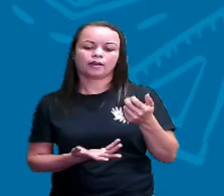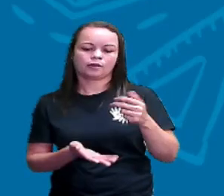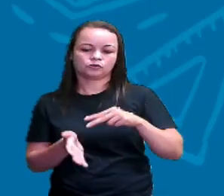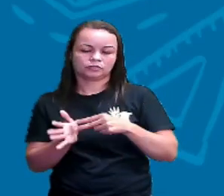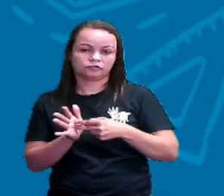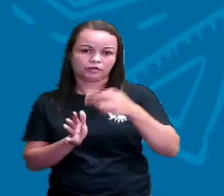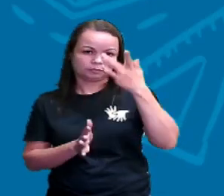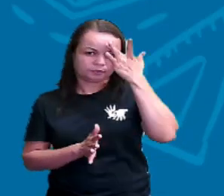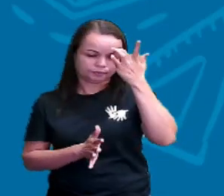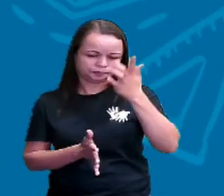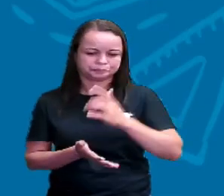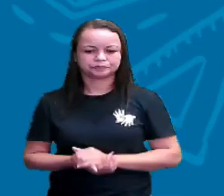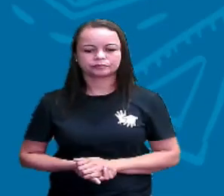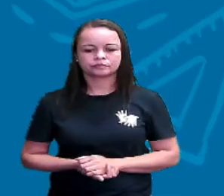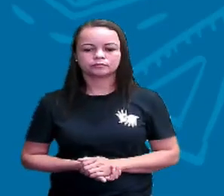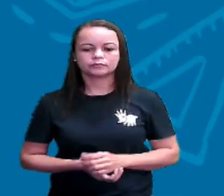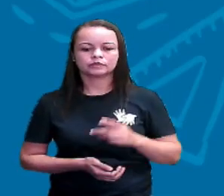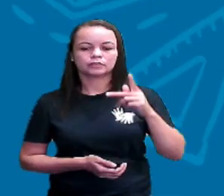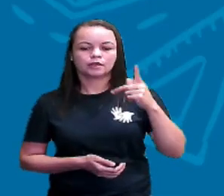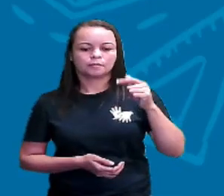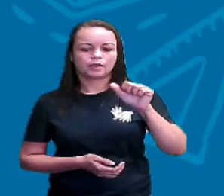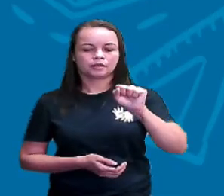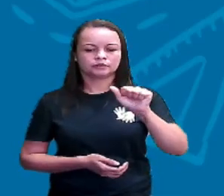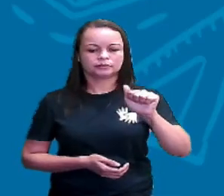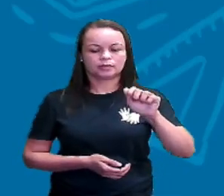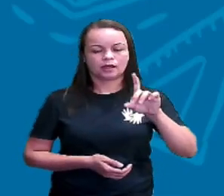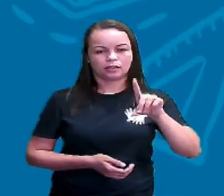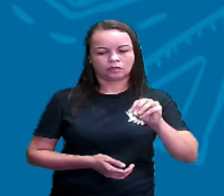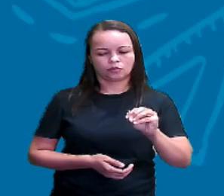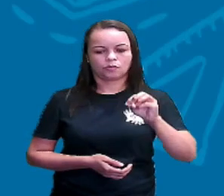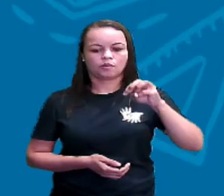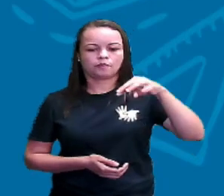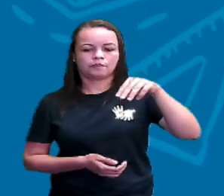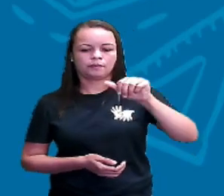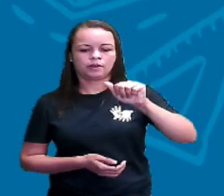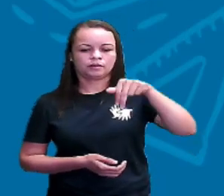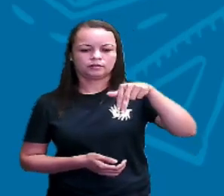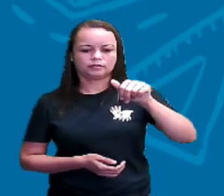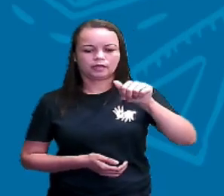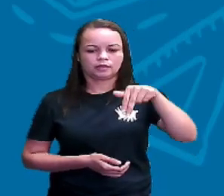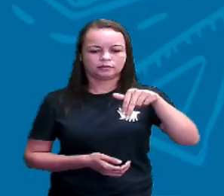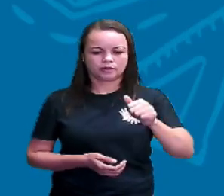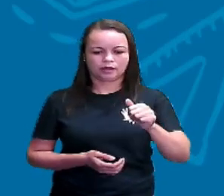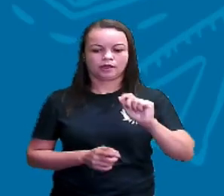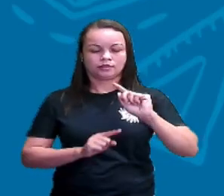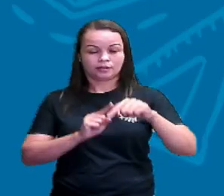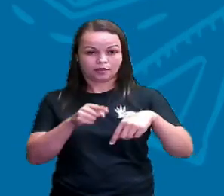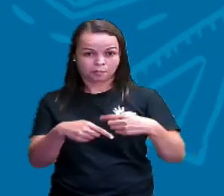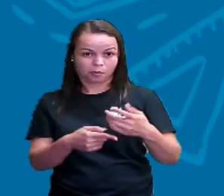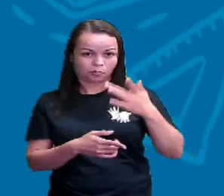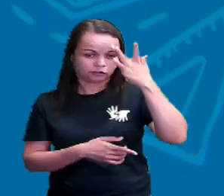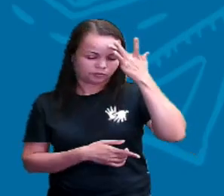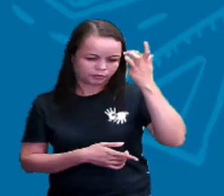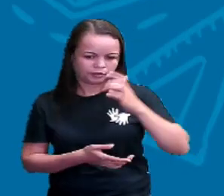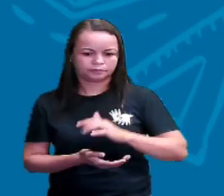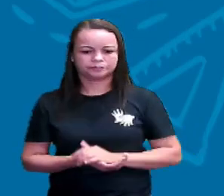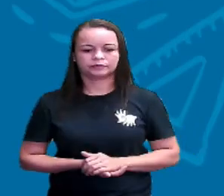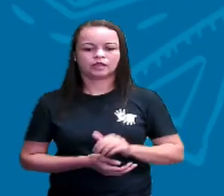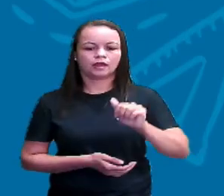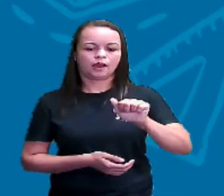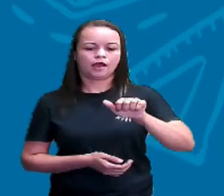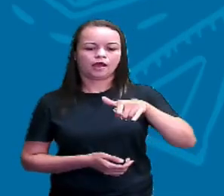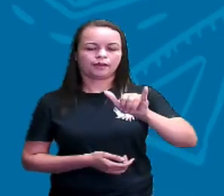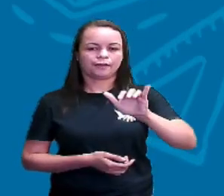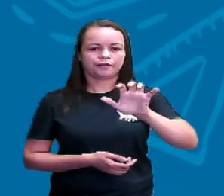tá? Passado amanhã, depois de amanhã. Ayer, ayer